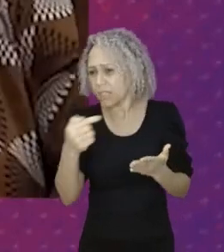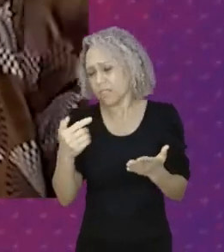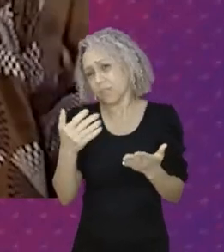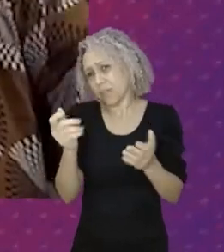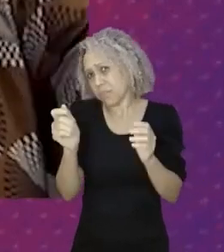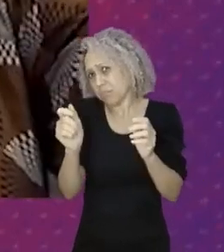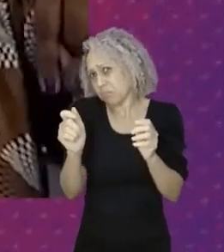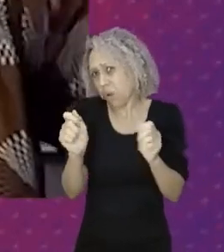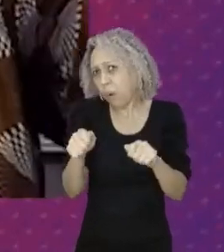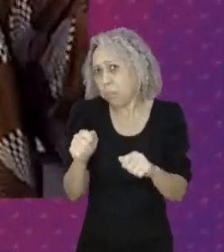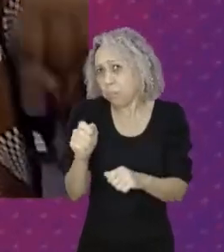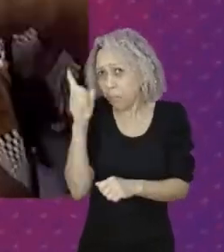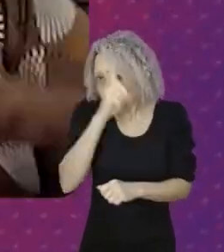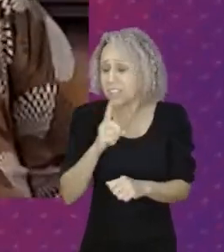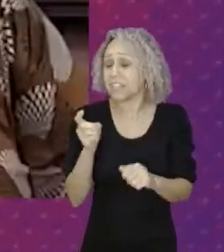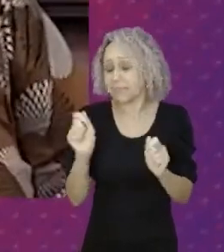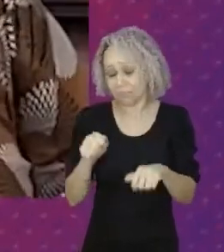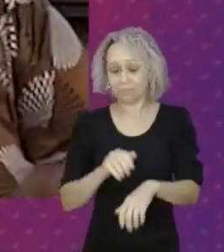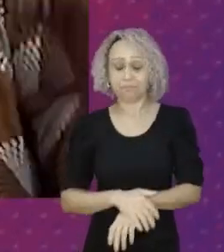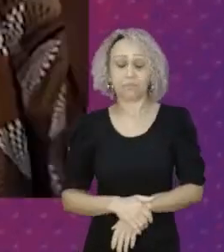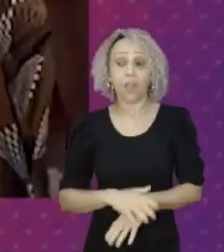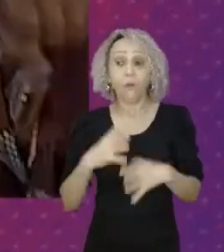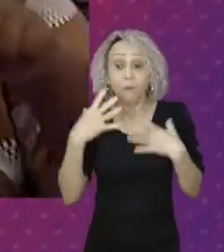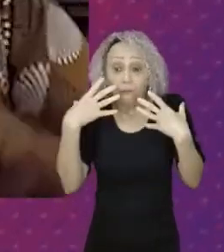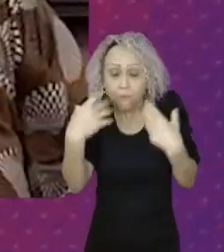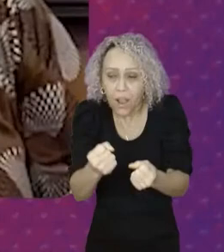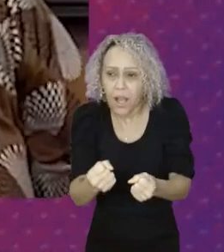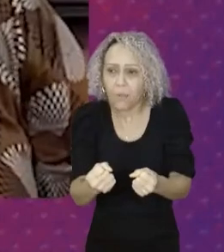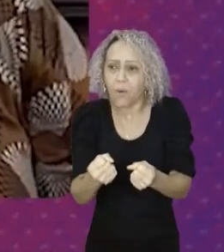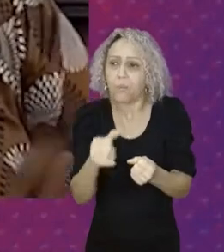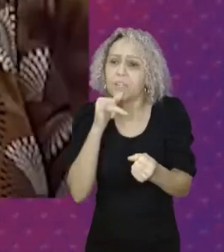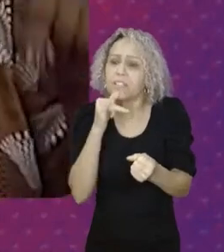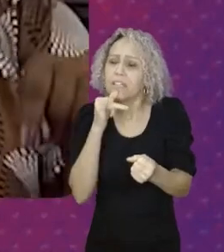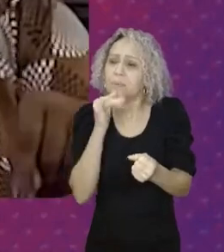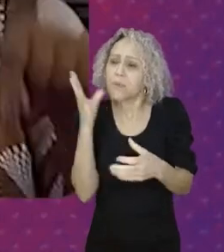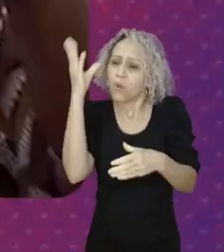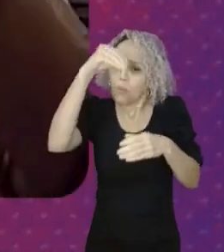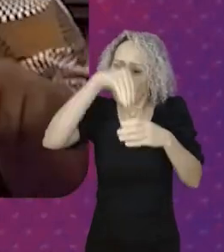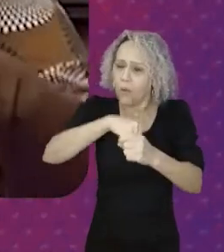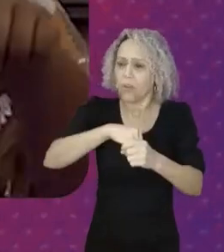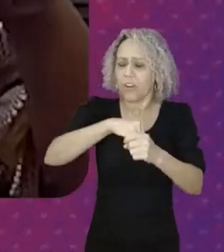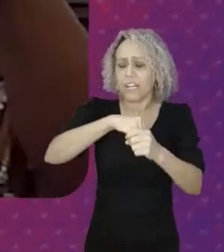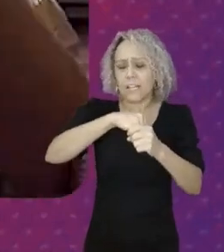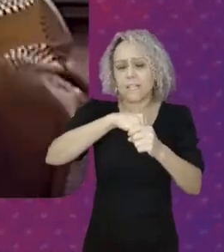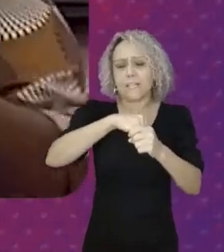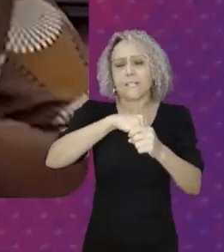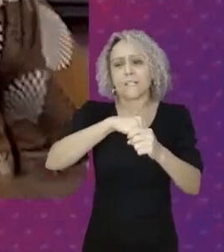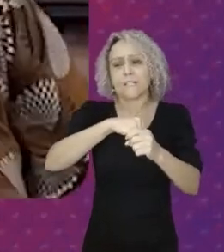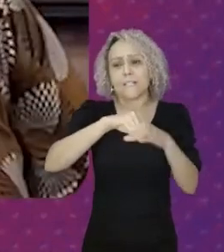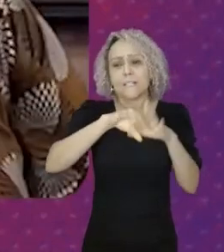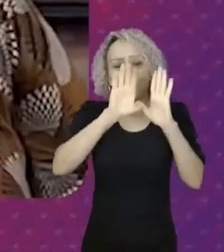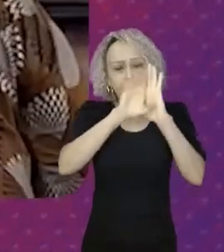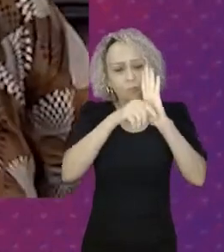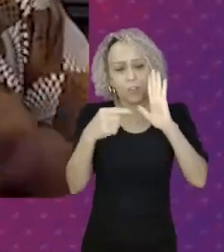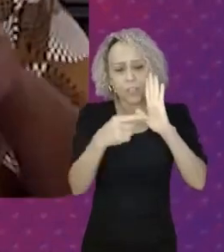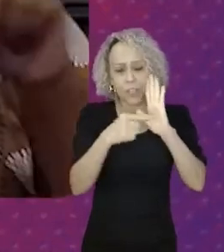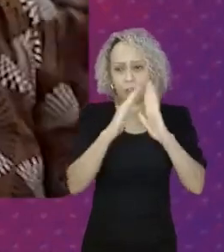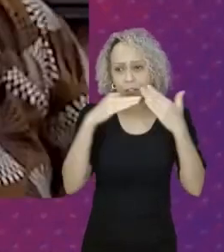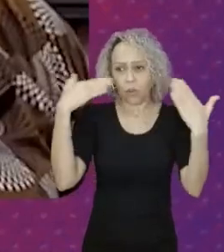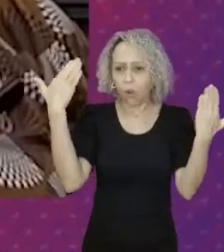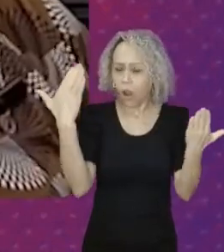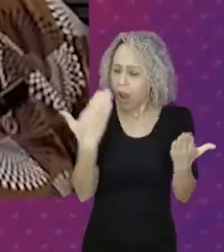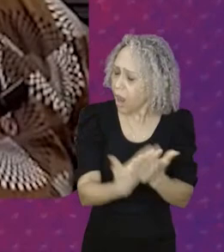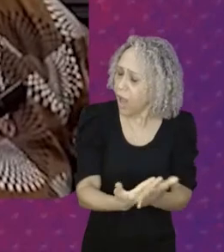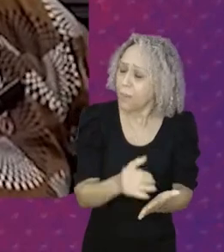que incorporem pessoas negras como personagens, mas não como escravizados, como subalternos. Tem